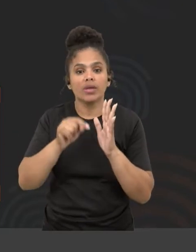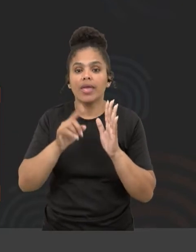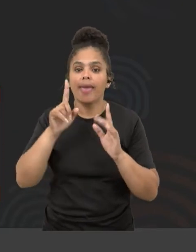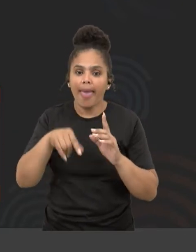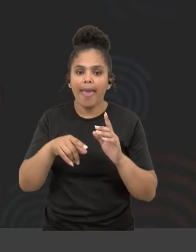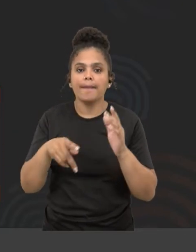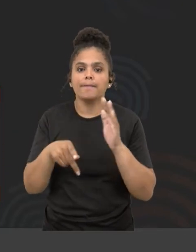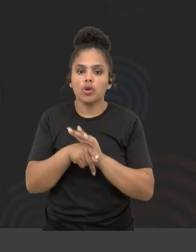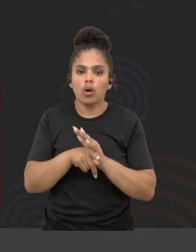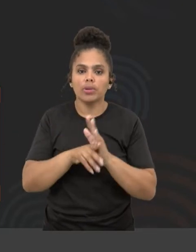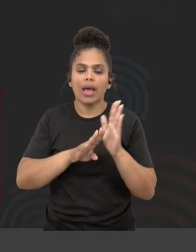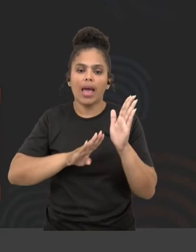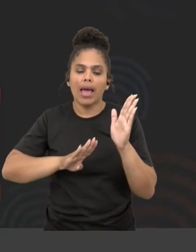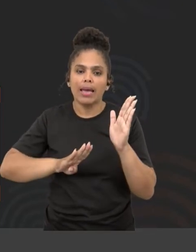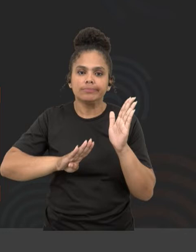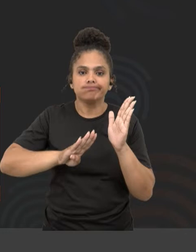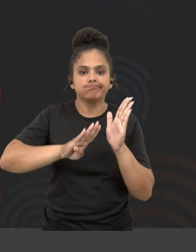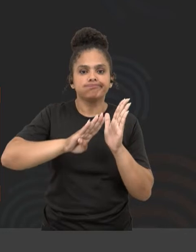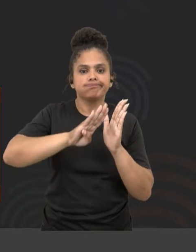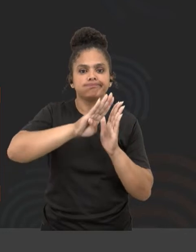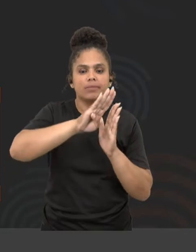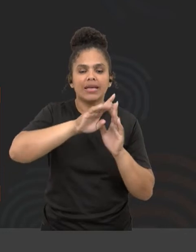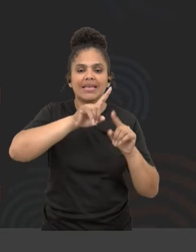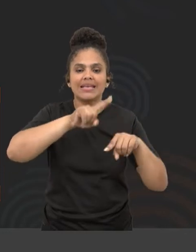escala de,